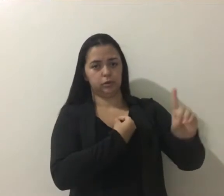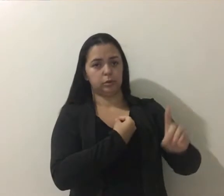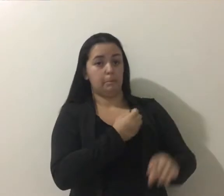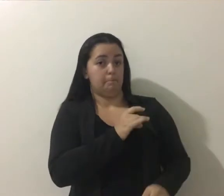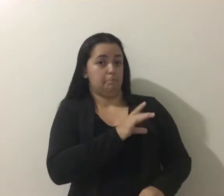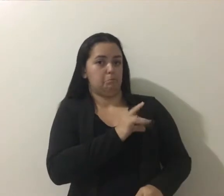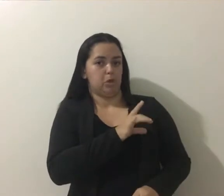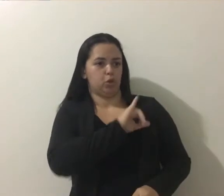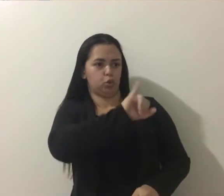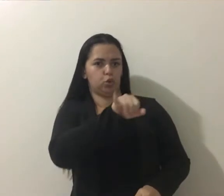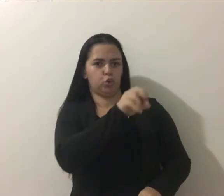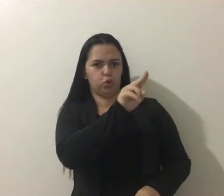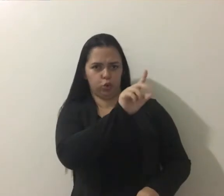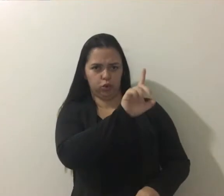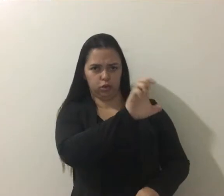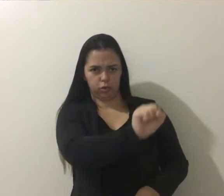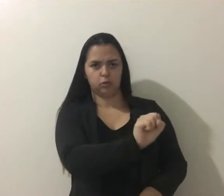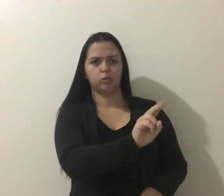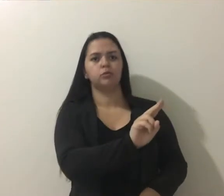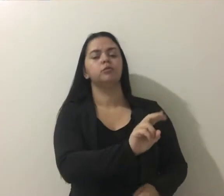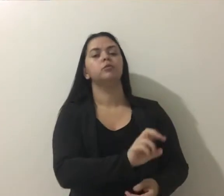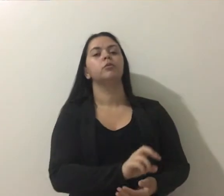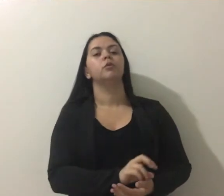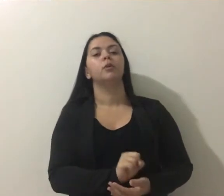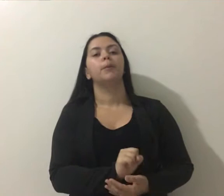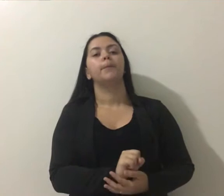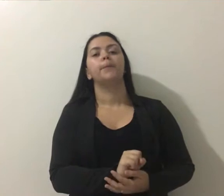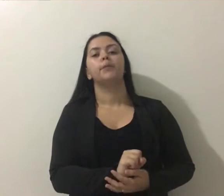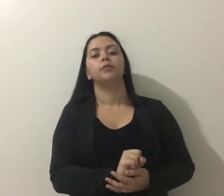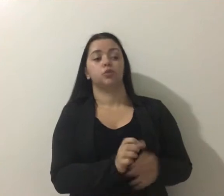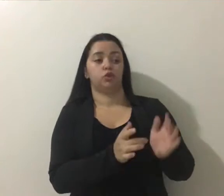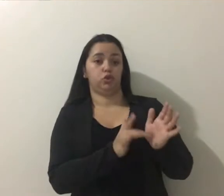judeus, Jesus veio e se pôs no meio deles, dizendo: